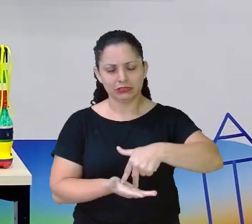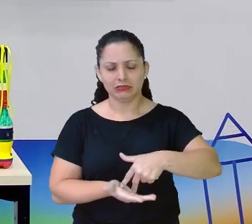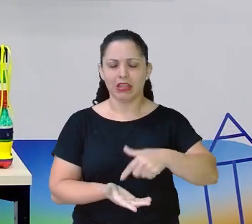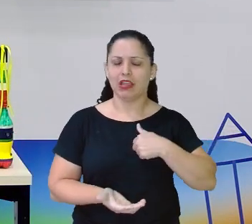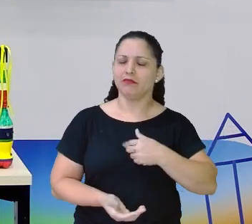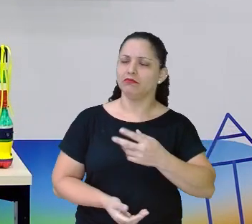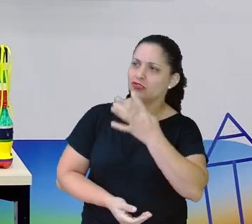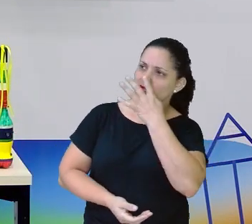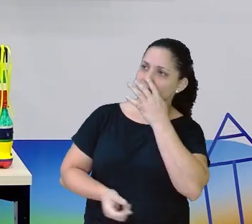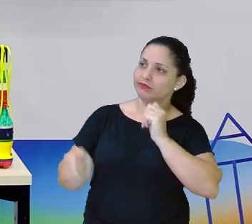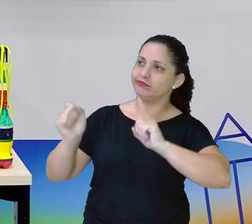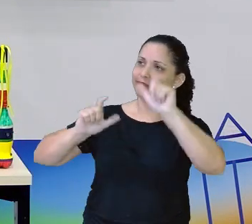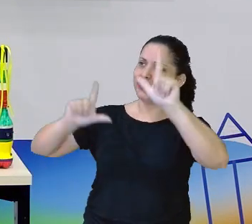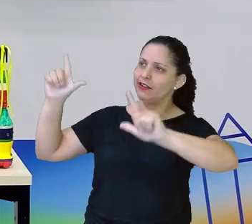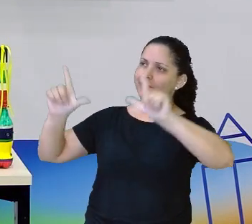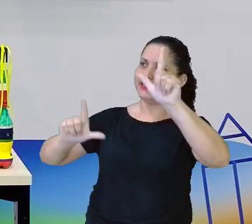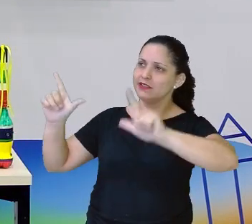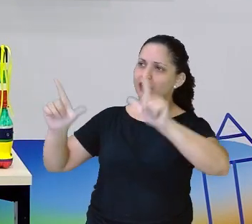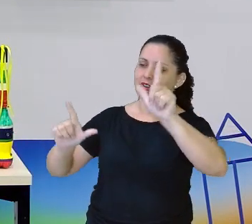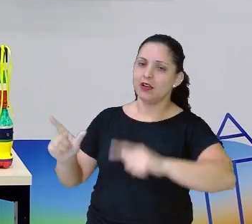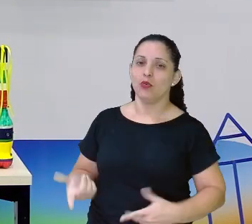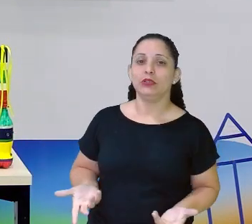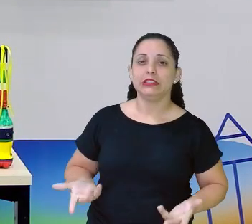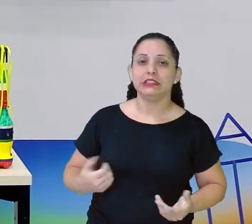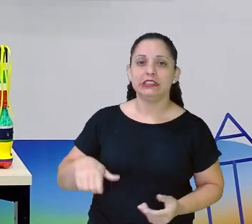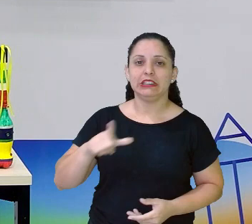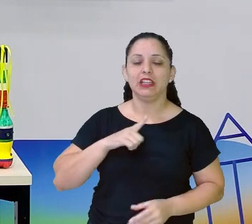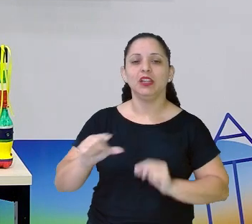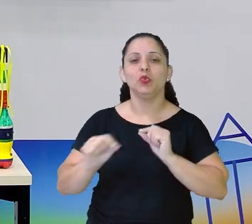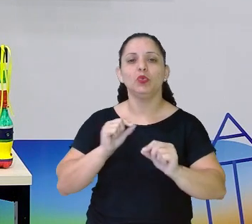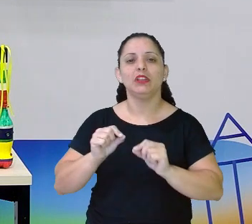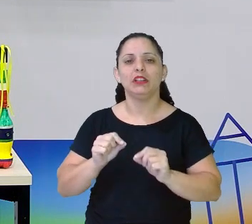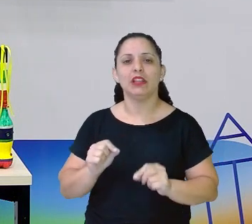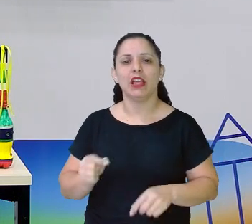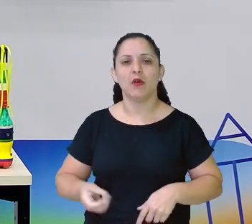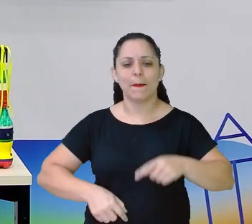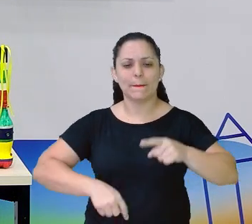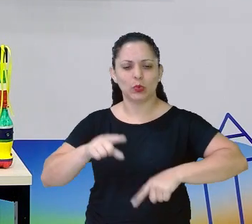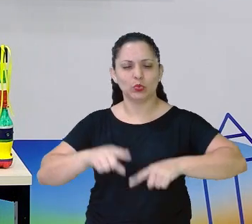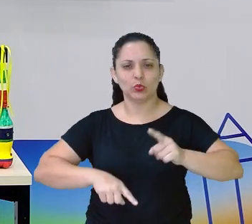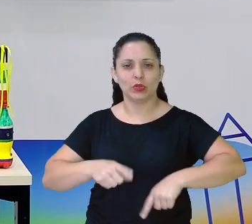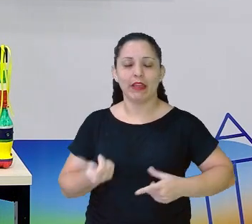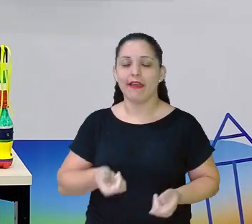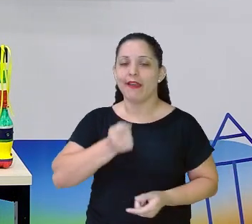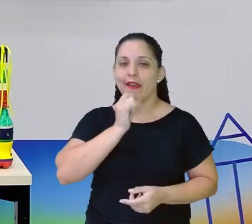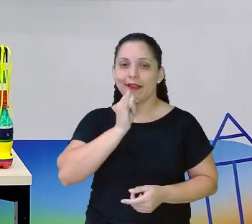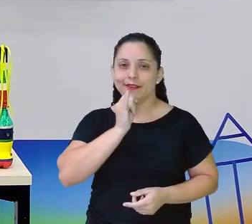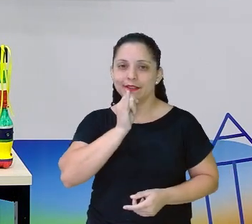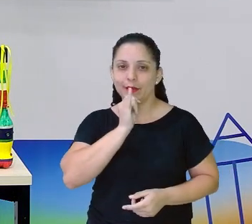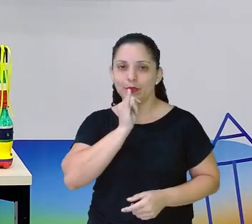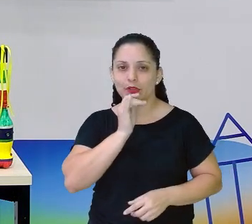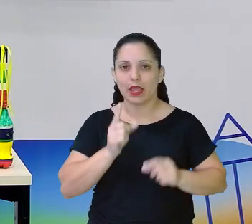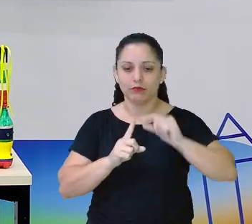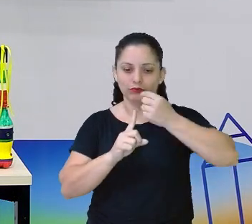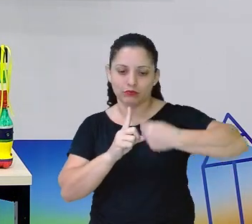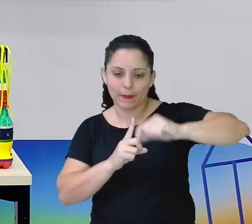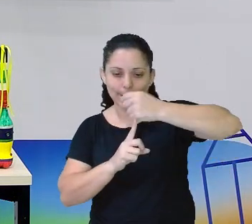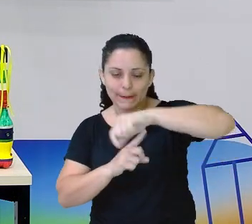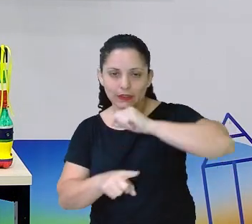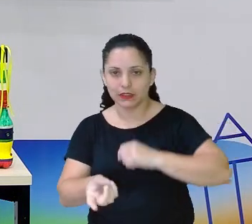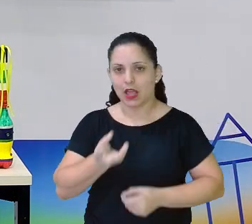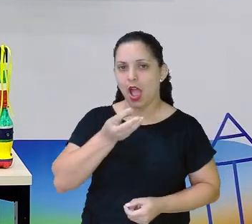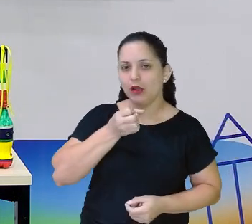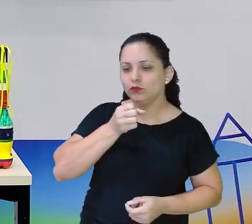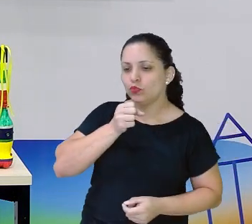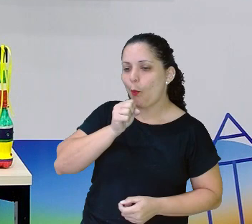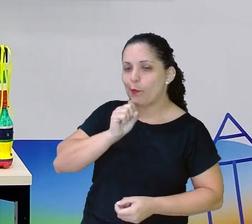TV, assistindo a aula, de repente eu pego a embalagem de alguma coisa, como uma casca de banana, né? Comi a banana, peguei a casca de banana,